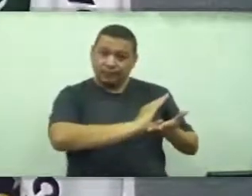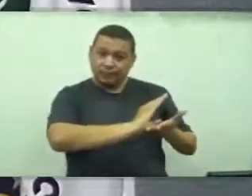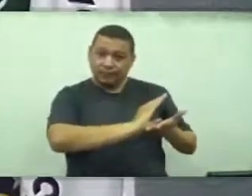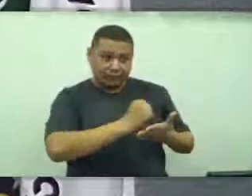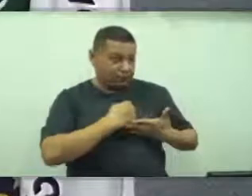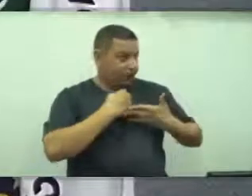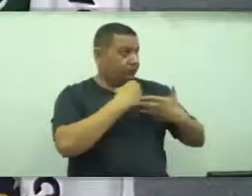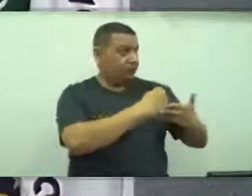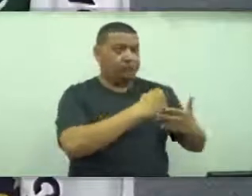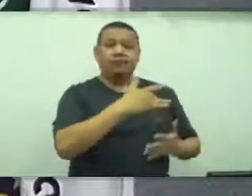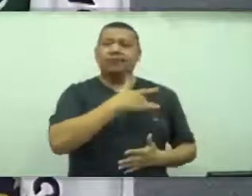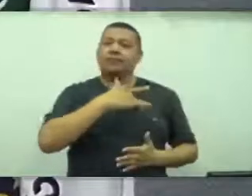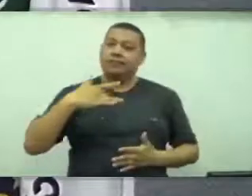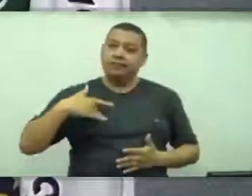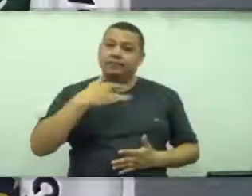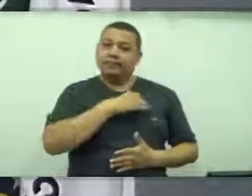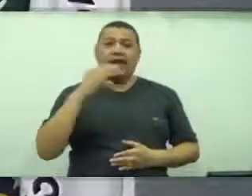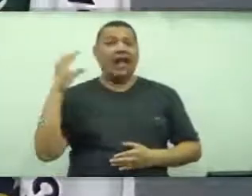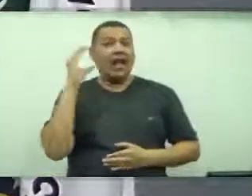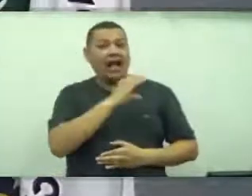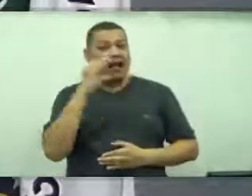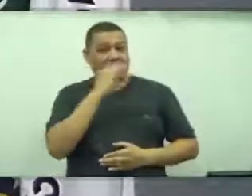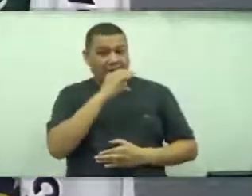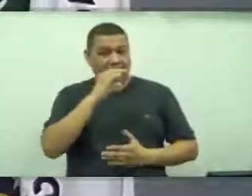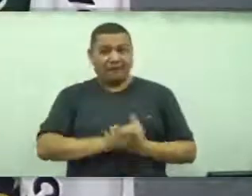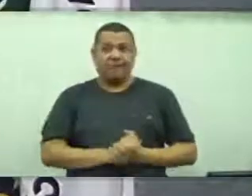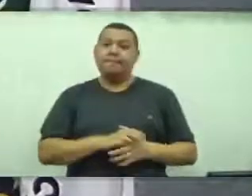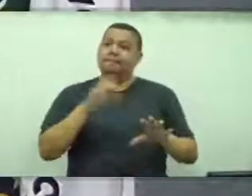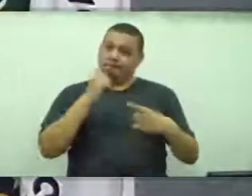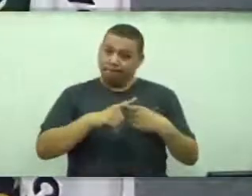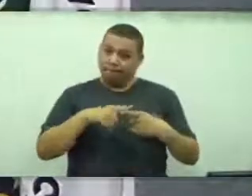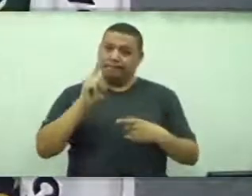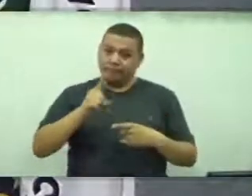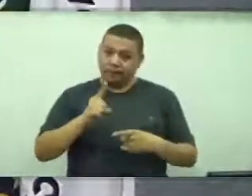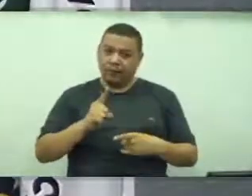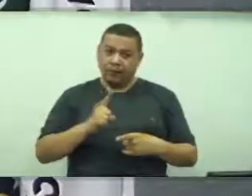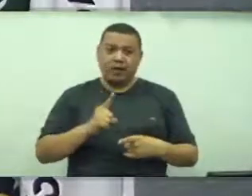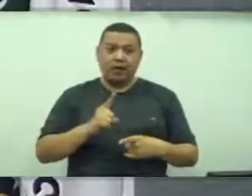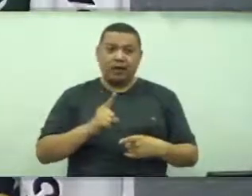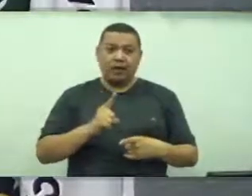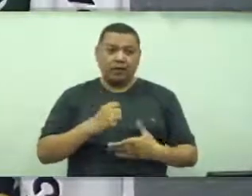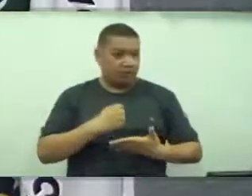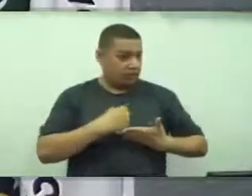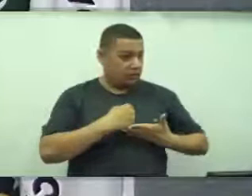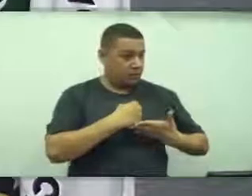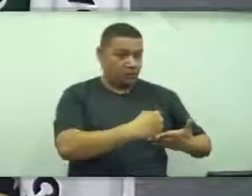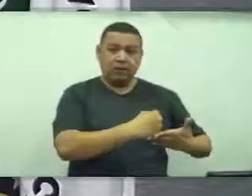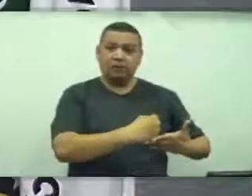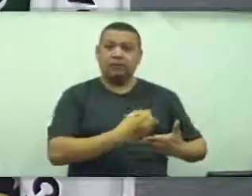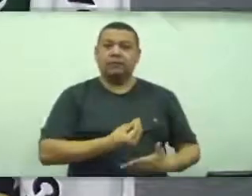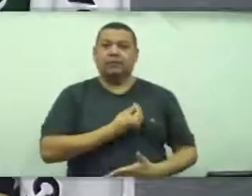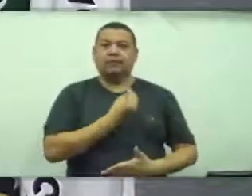em um caráter de urgência, que realmente é cuidar de vidas, cuidar de saúde.